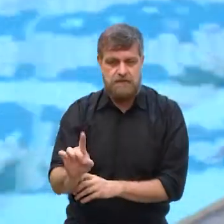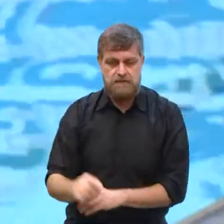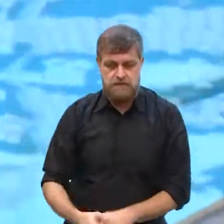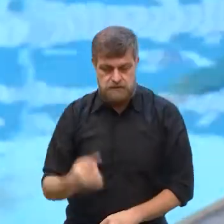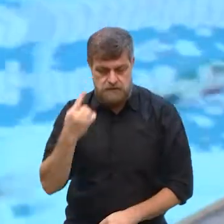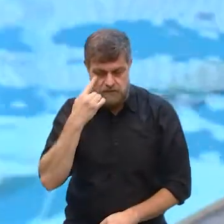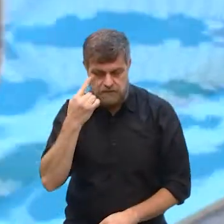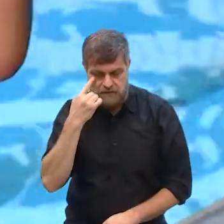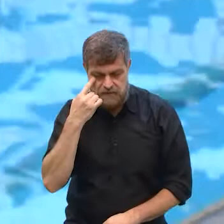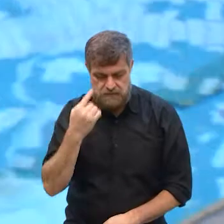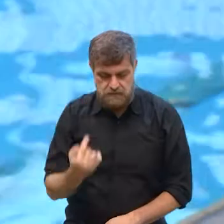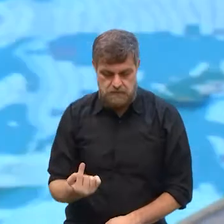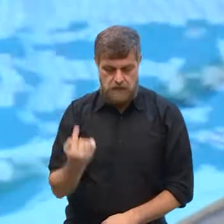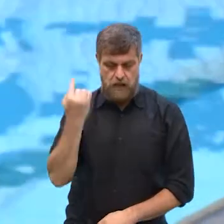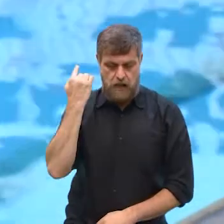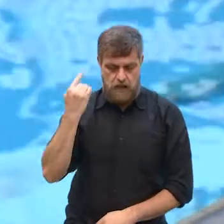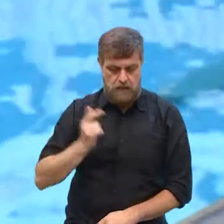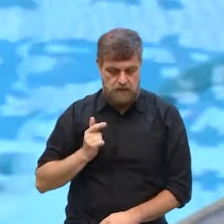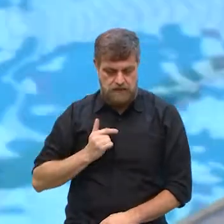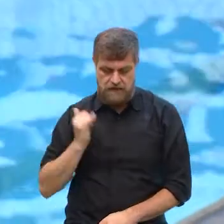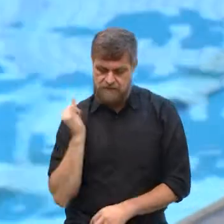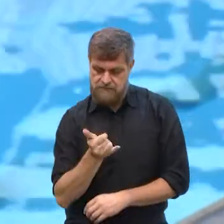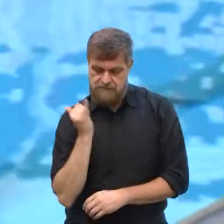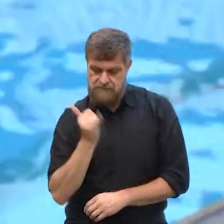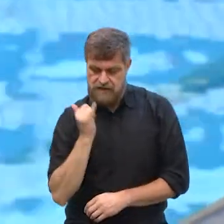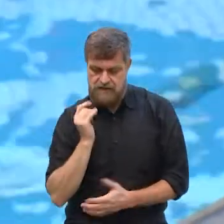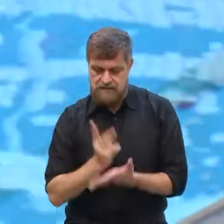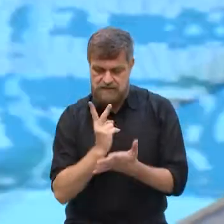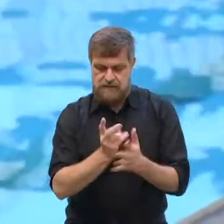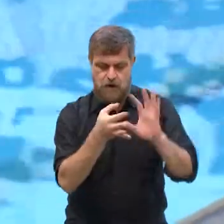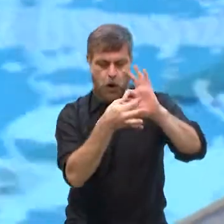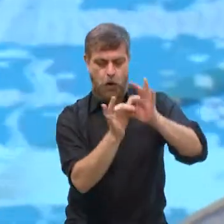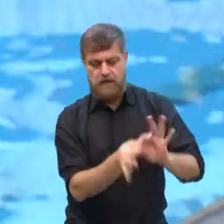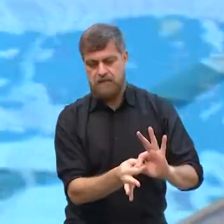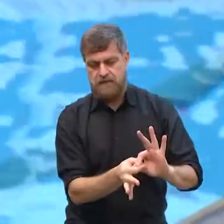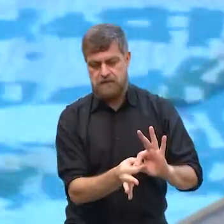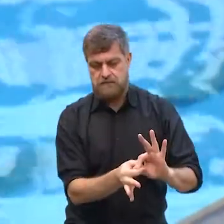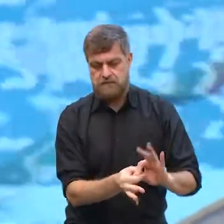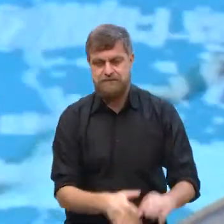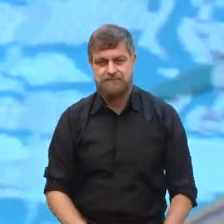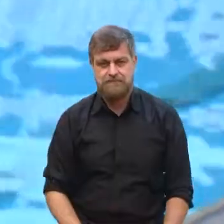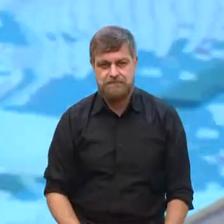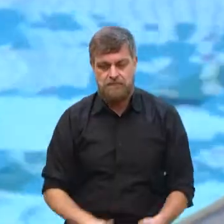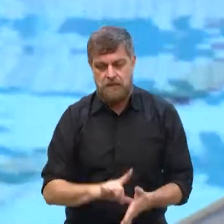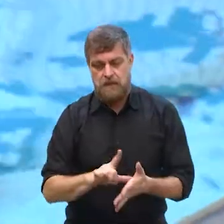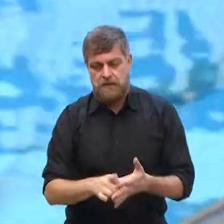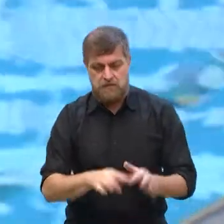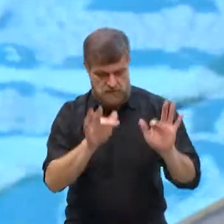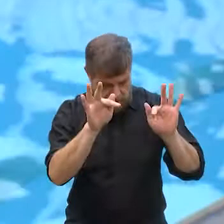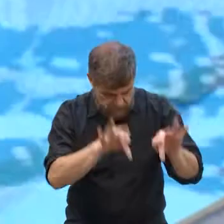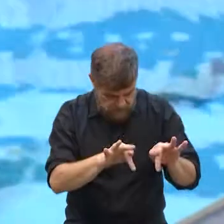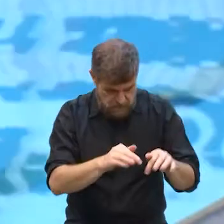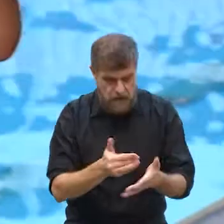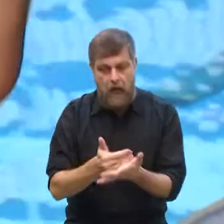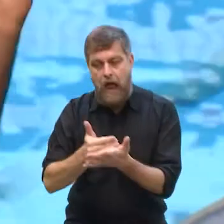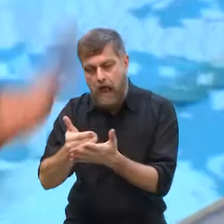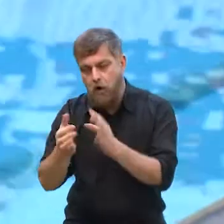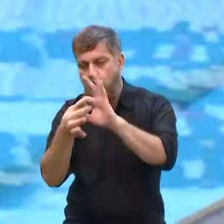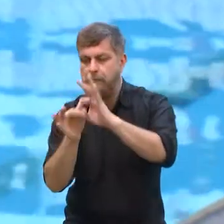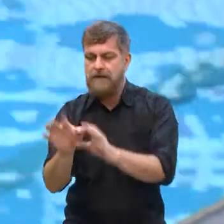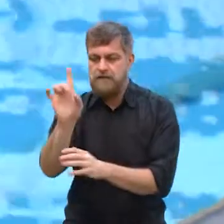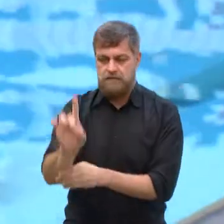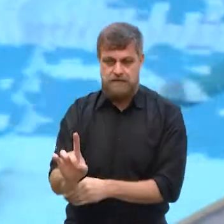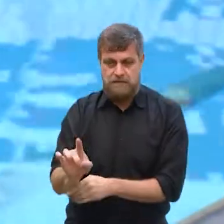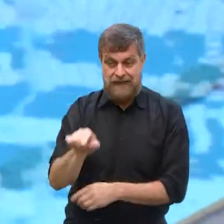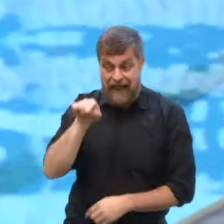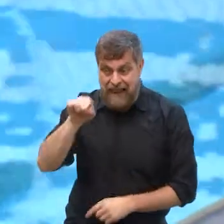gente pensar o que a gente passou nos outros, falava-se muito primeiro dos Jogos Olímpicos. Então, termina os Jogos Olímpicos, aí vem e fala do